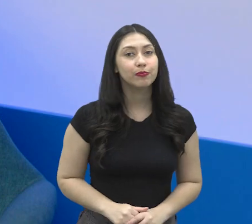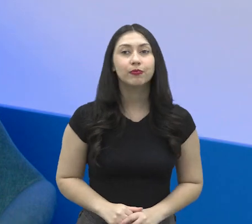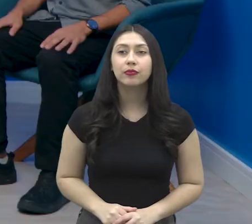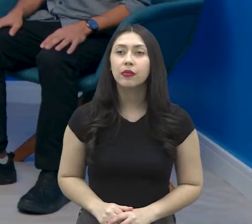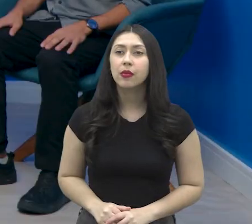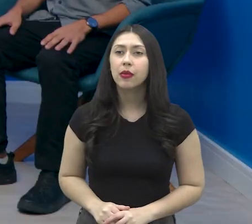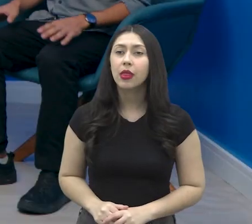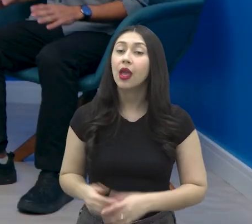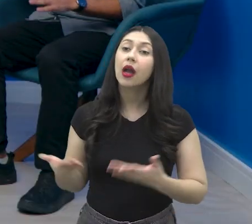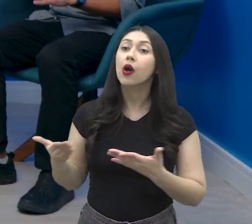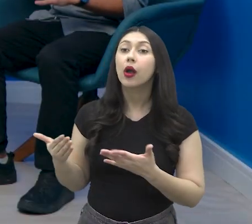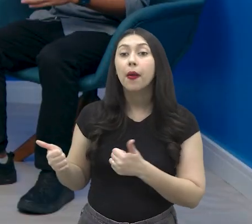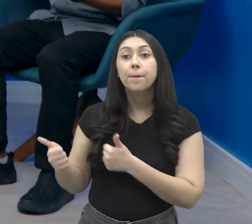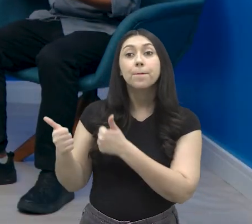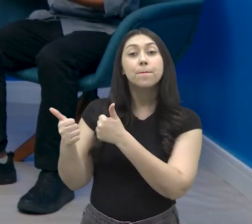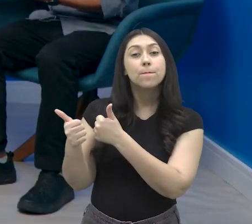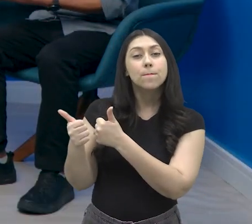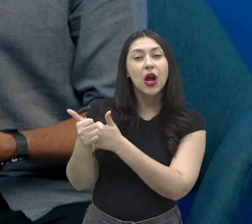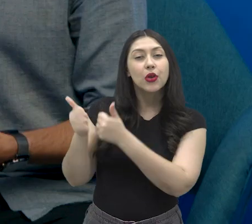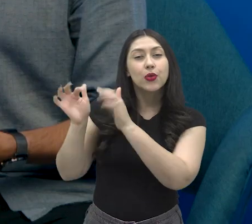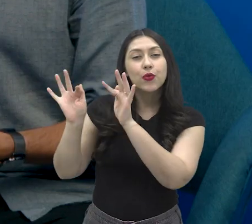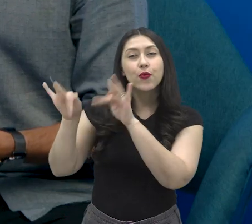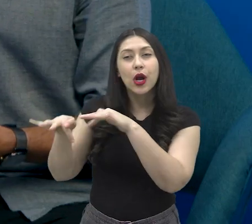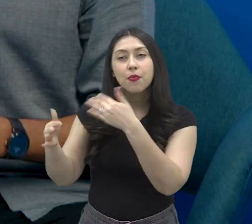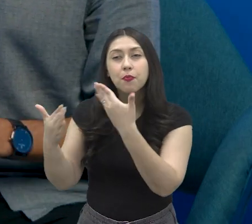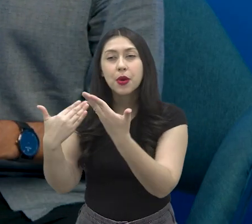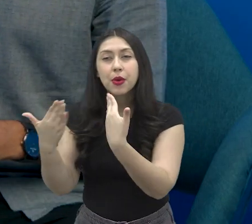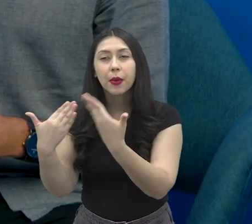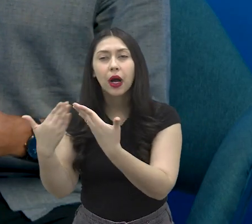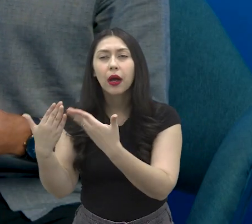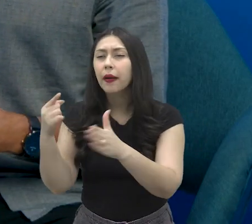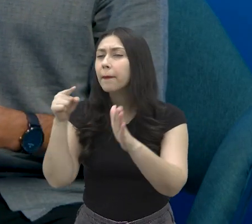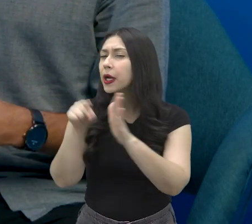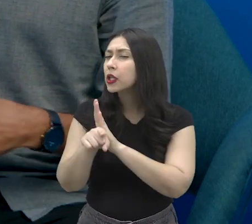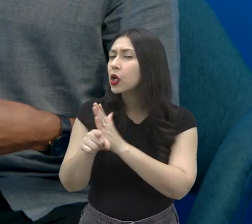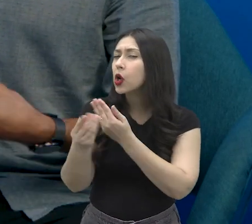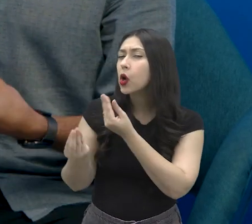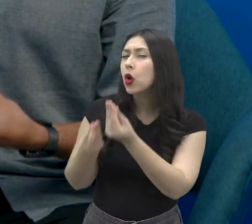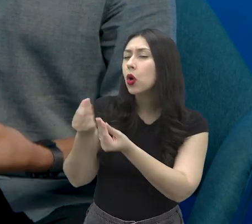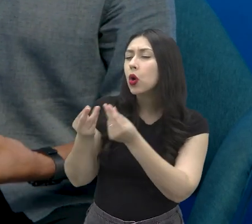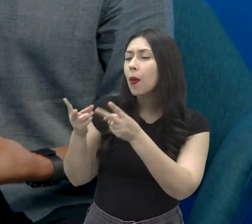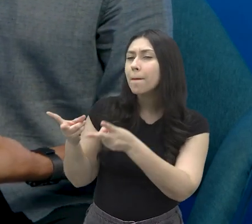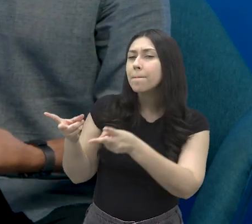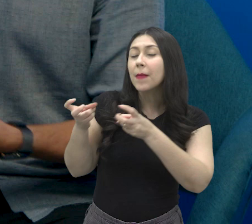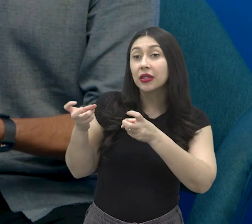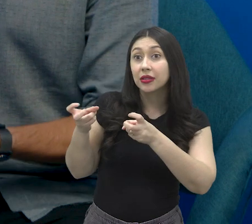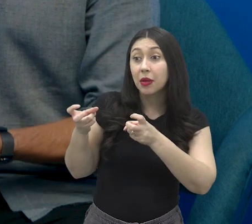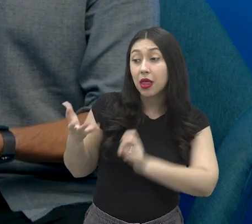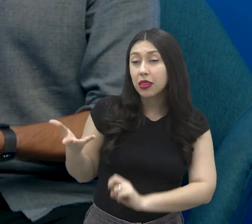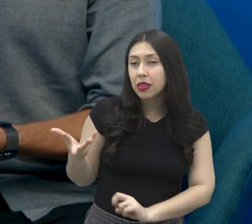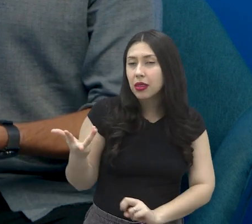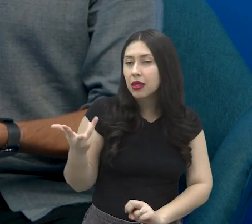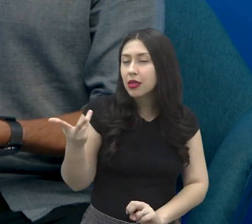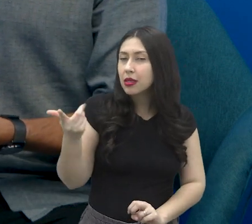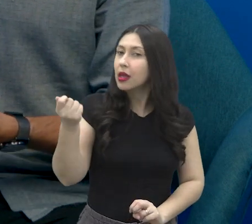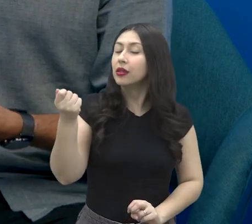cidadão. Professor, nessa reta final aqui desse nosso bate-papo, como identificar os